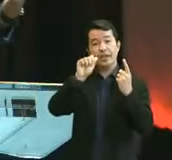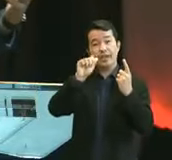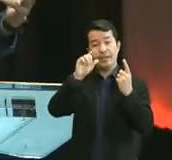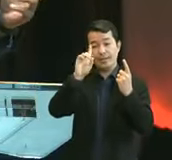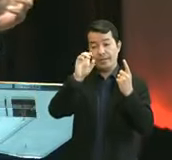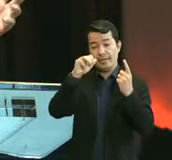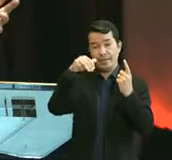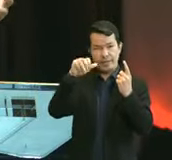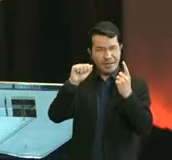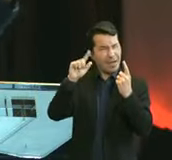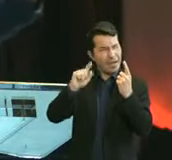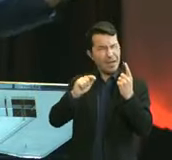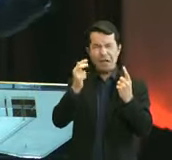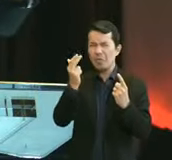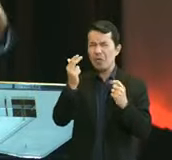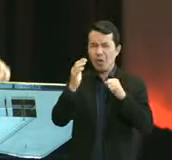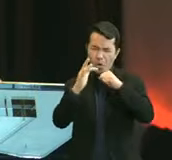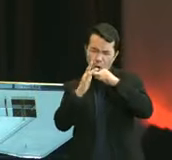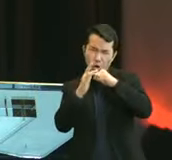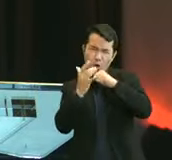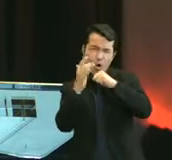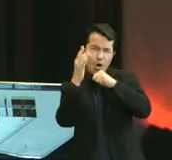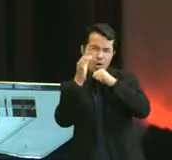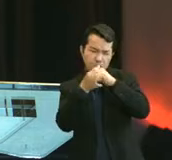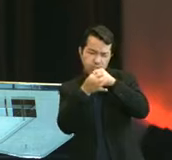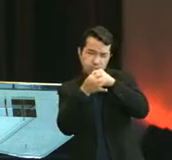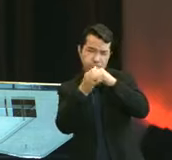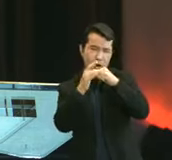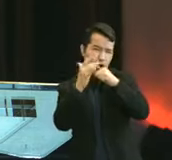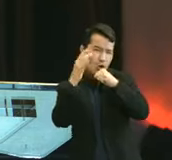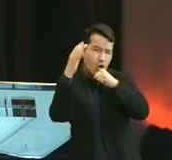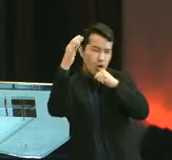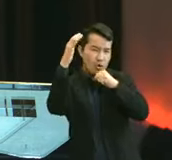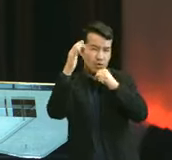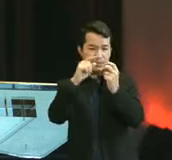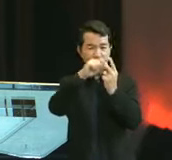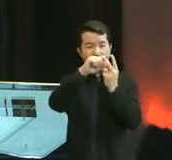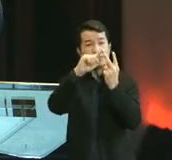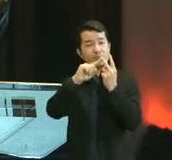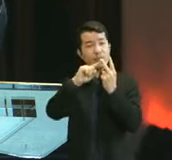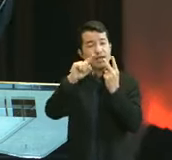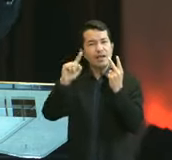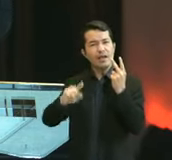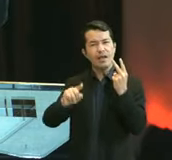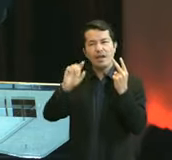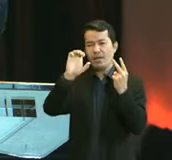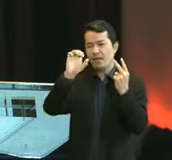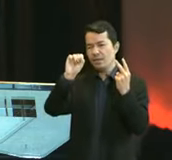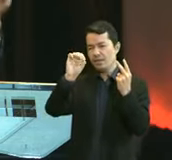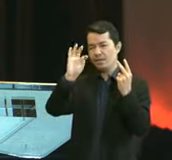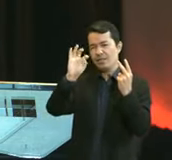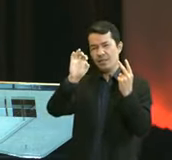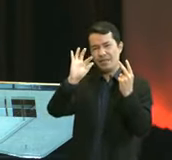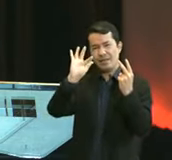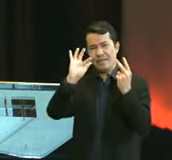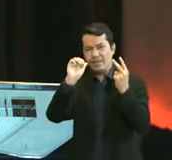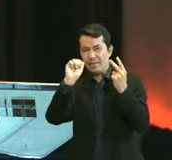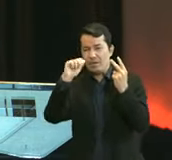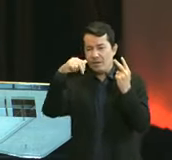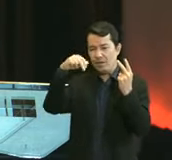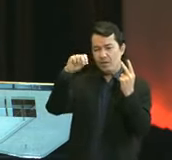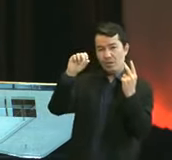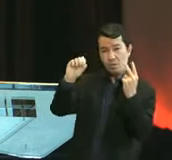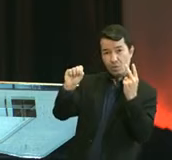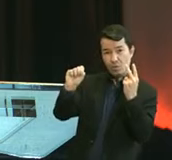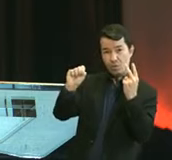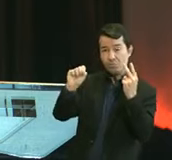uma joia que podia ser herdada. Outra era Stéfanos, o significado de Estevão, do nome de Estevão,